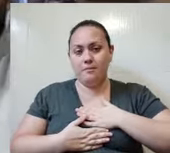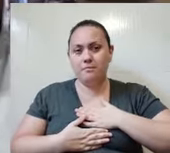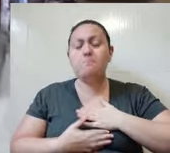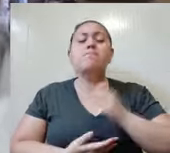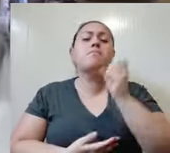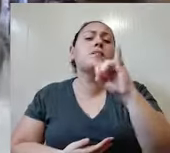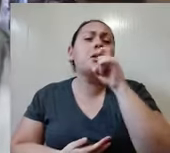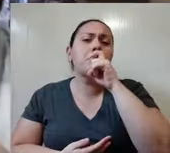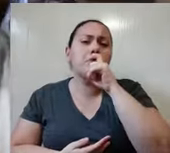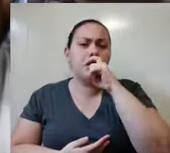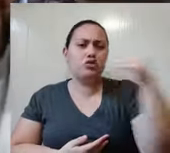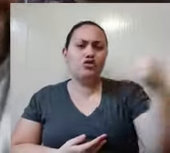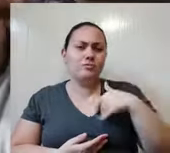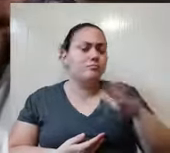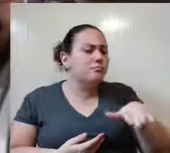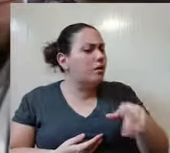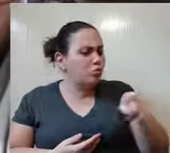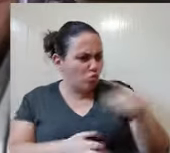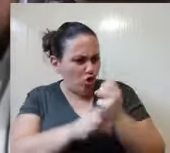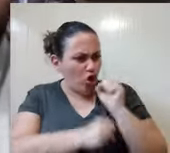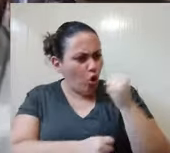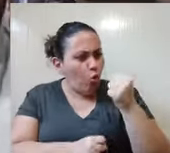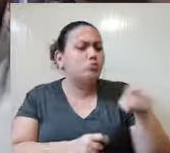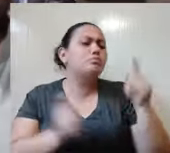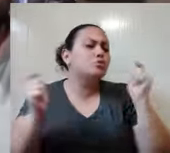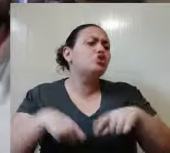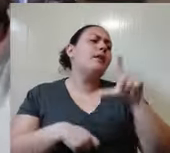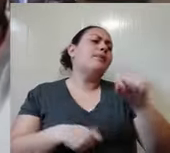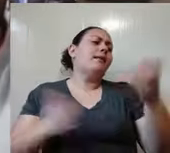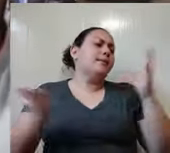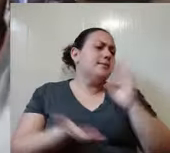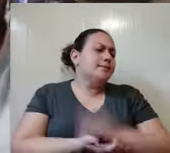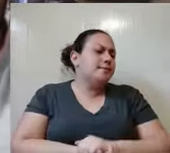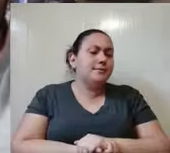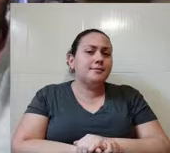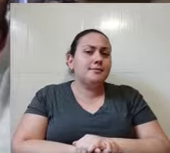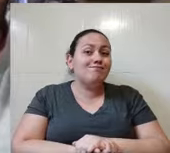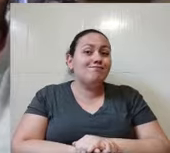tirou um 8, mas poderia ter tirado um 10. Quando a gente olha,